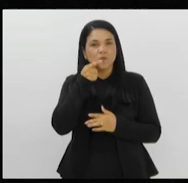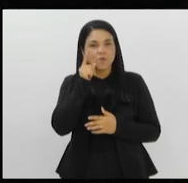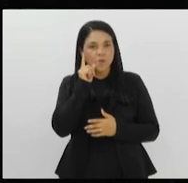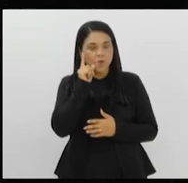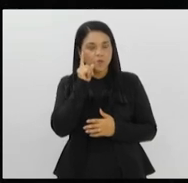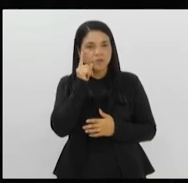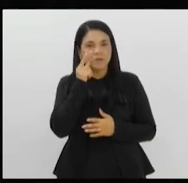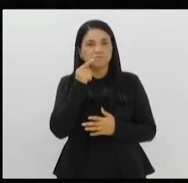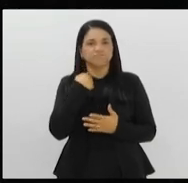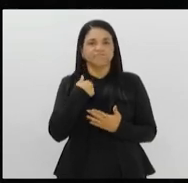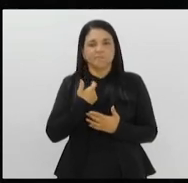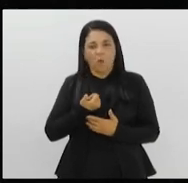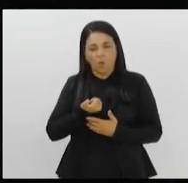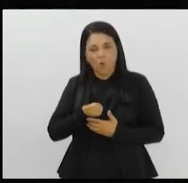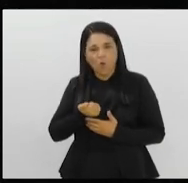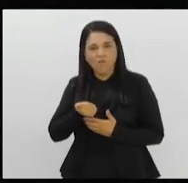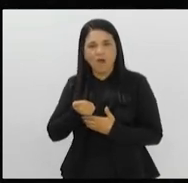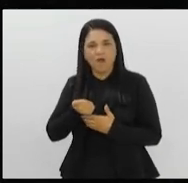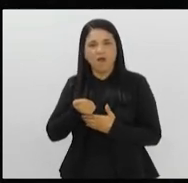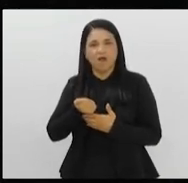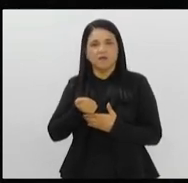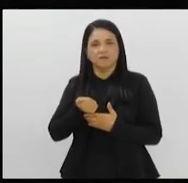e cruel e covarde, foi